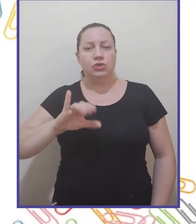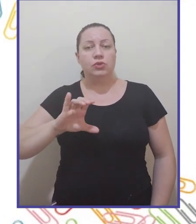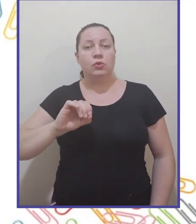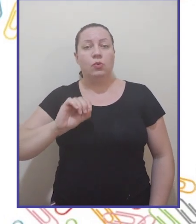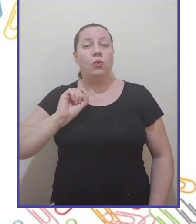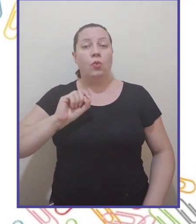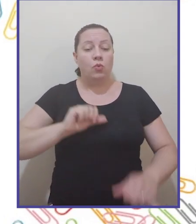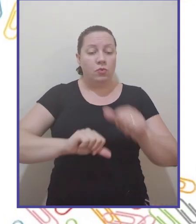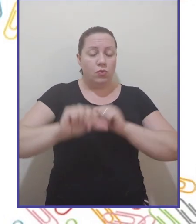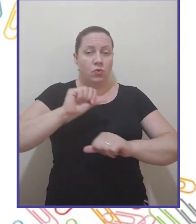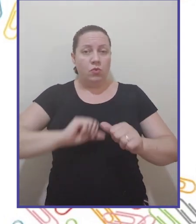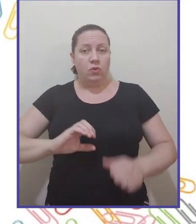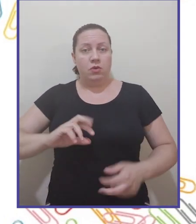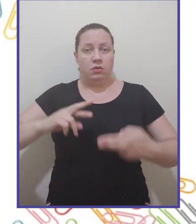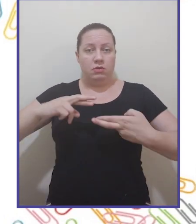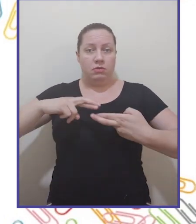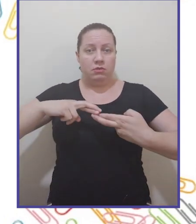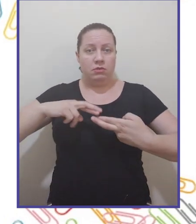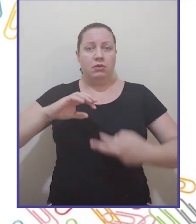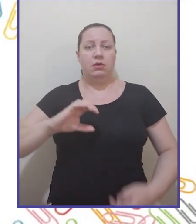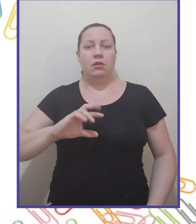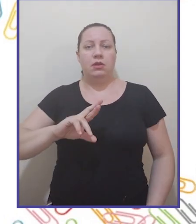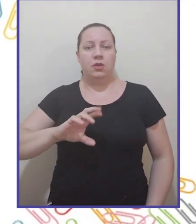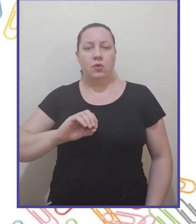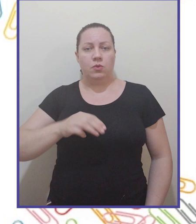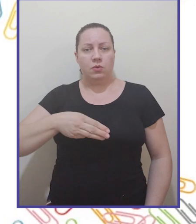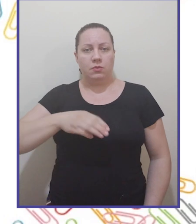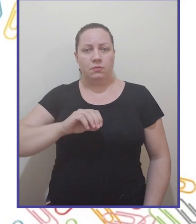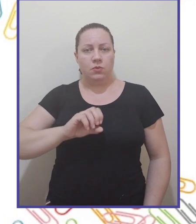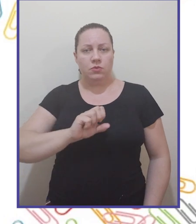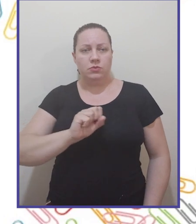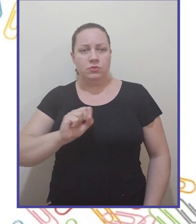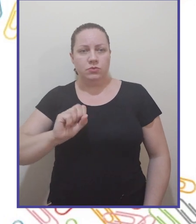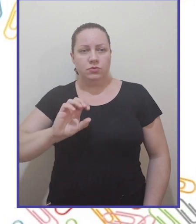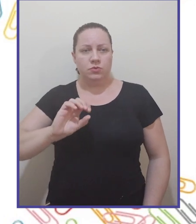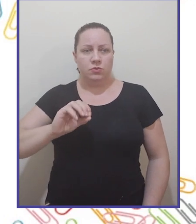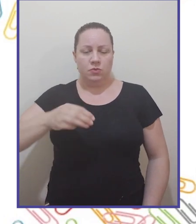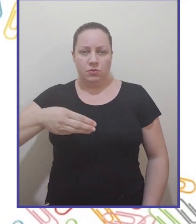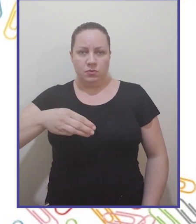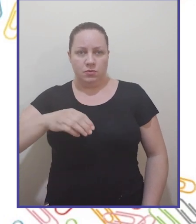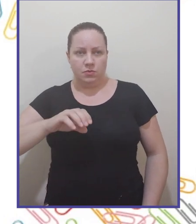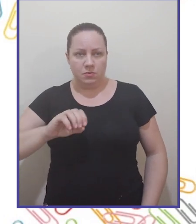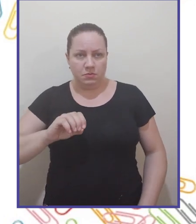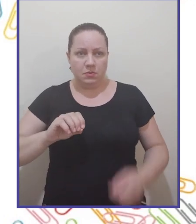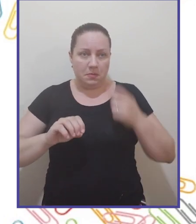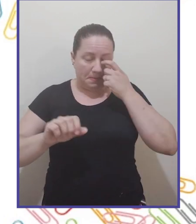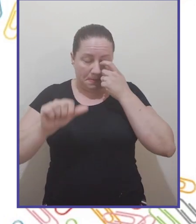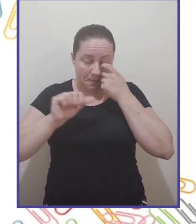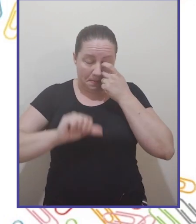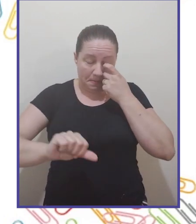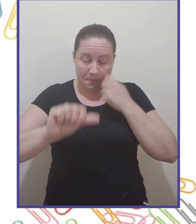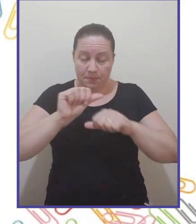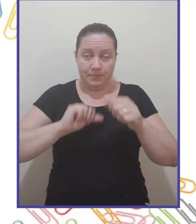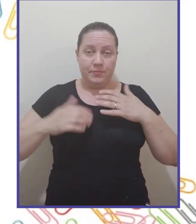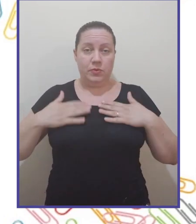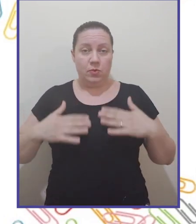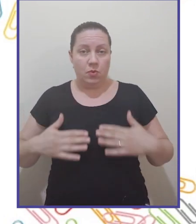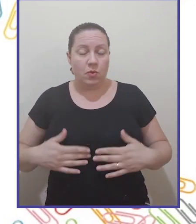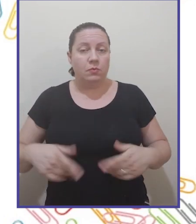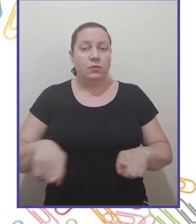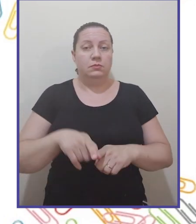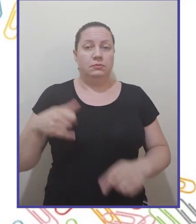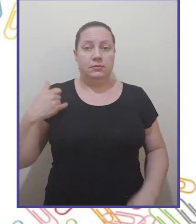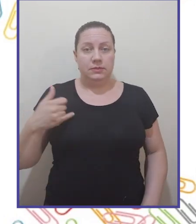alterações no cromossomo, mudança no gene, desordem relacionada ao funcionamento do corpo e idade de risco.